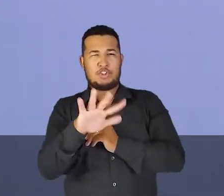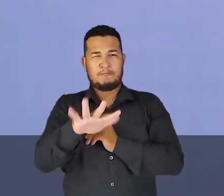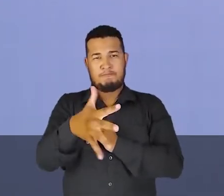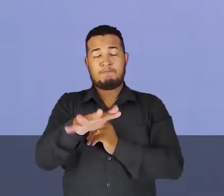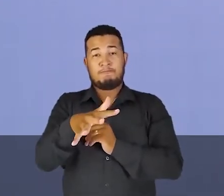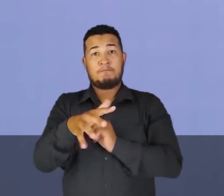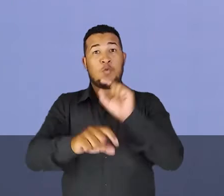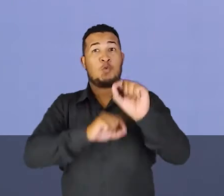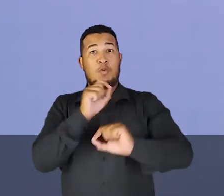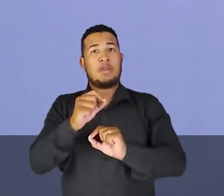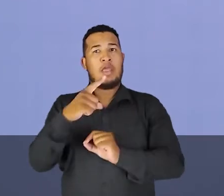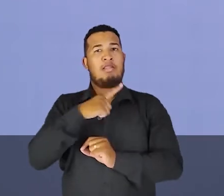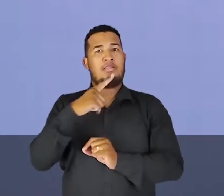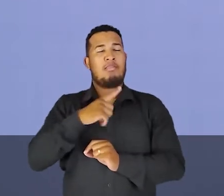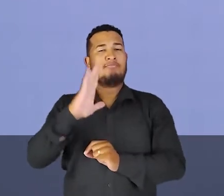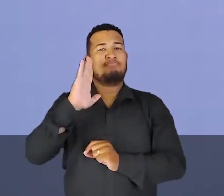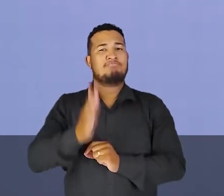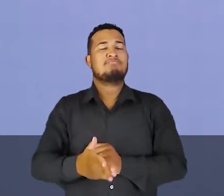né, de